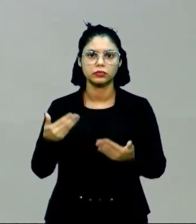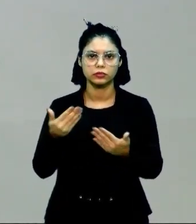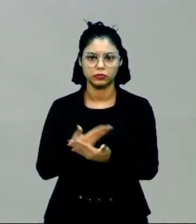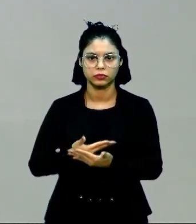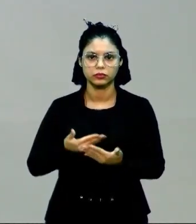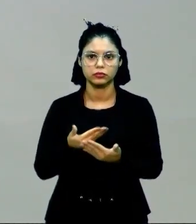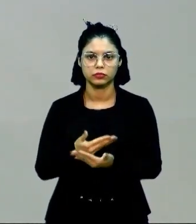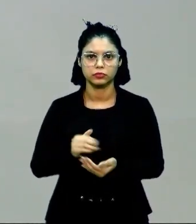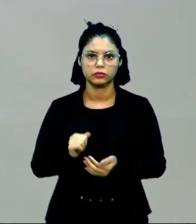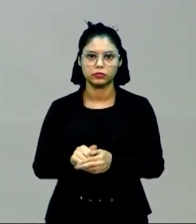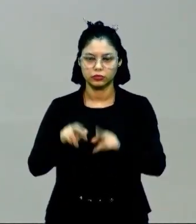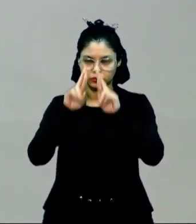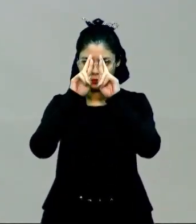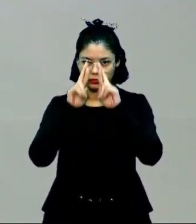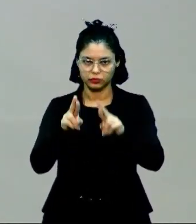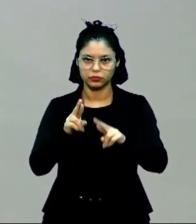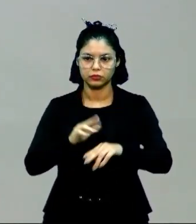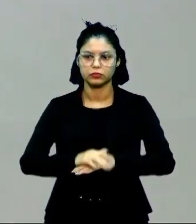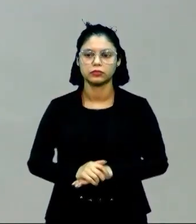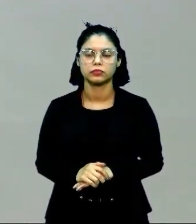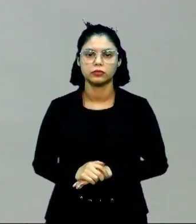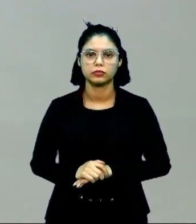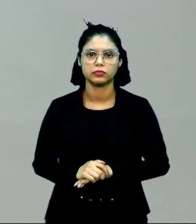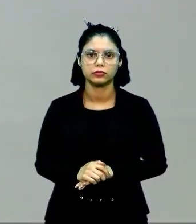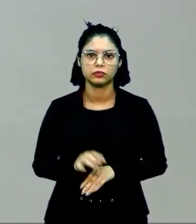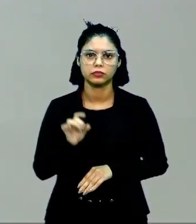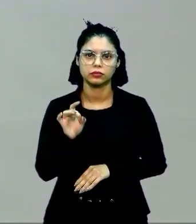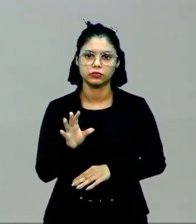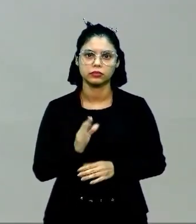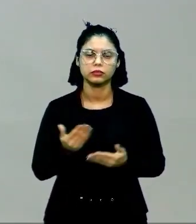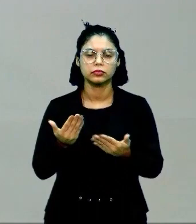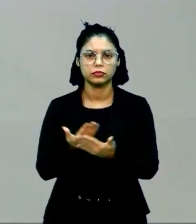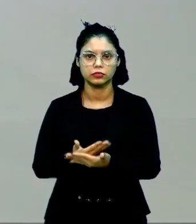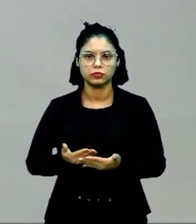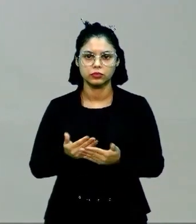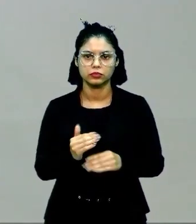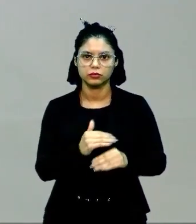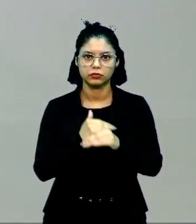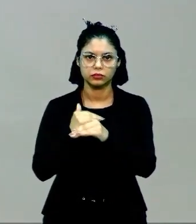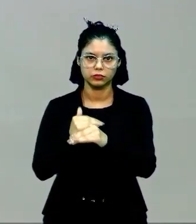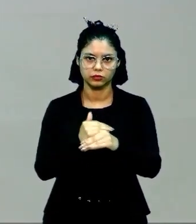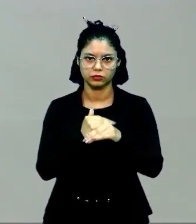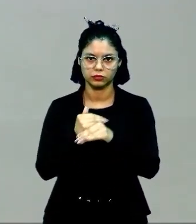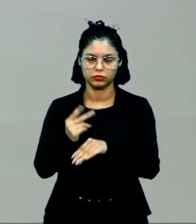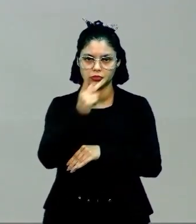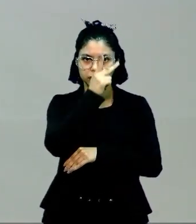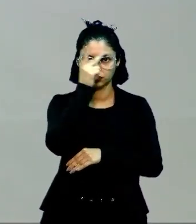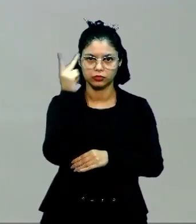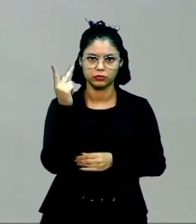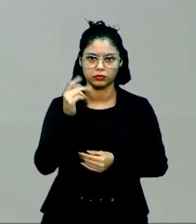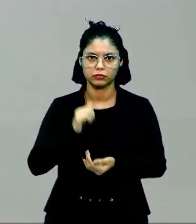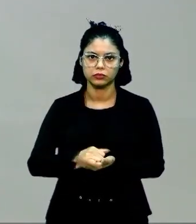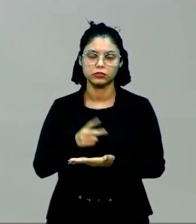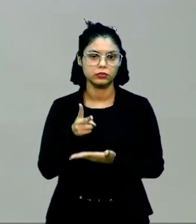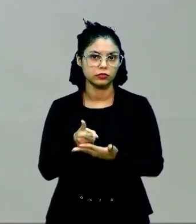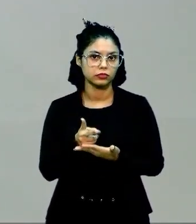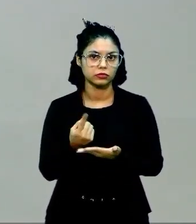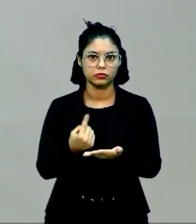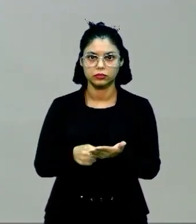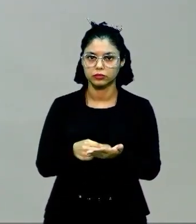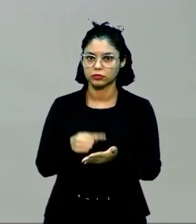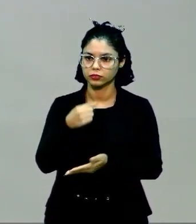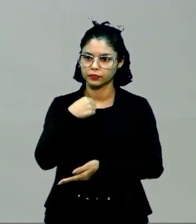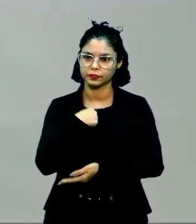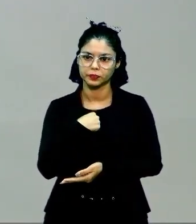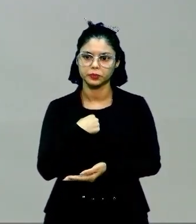de forma respeitosa. Somente vou tratar de forma igualitária pessoas que estão na mesma condição